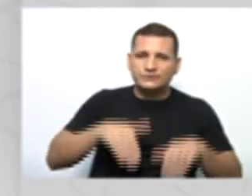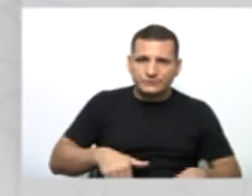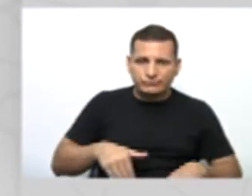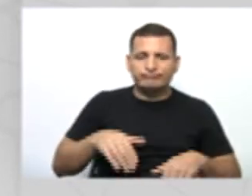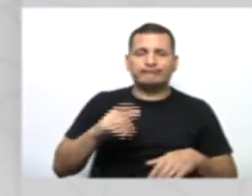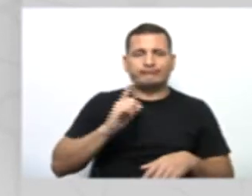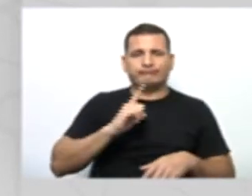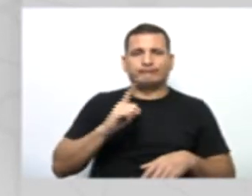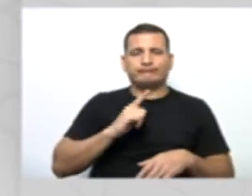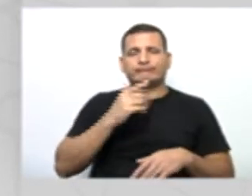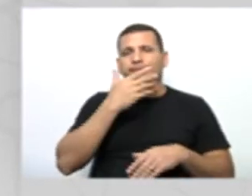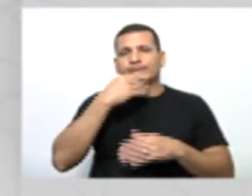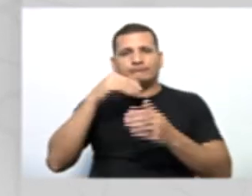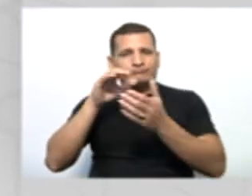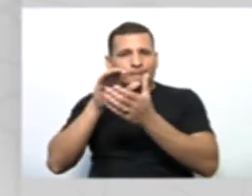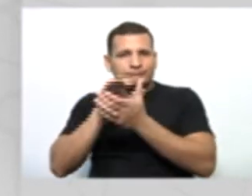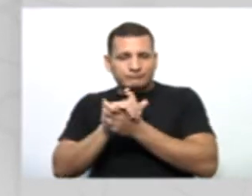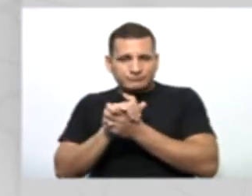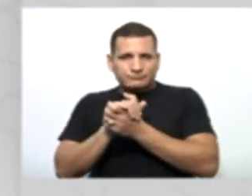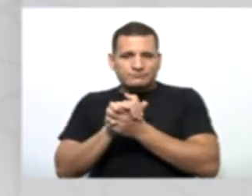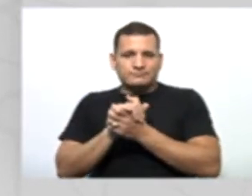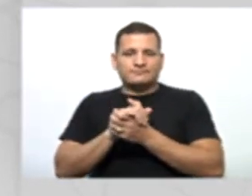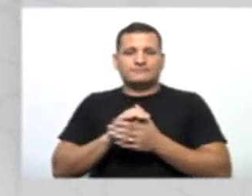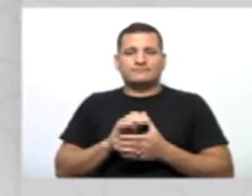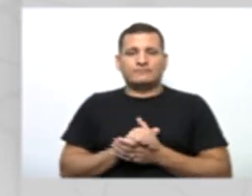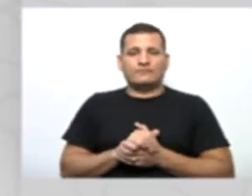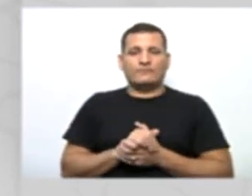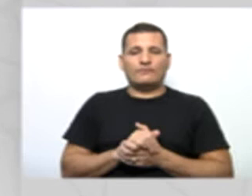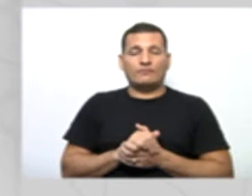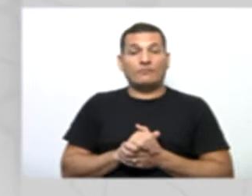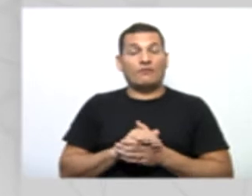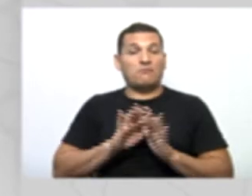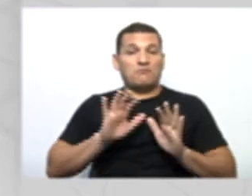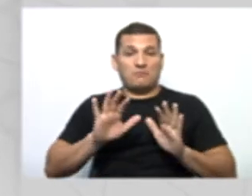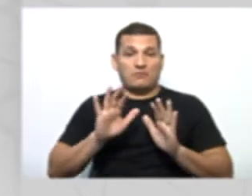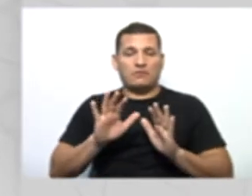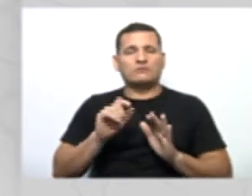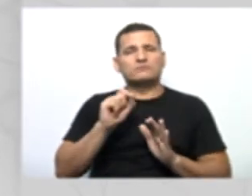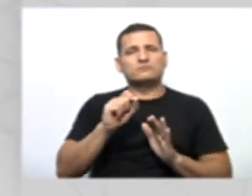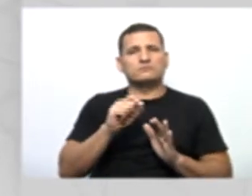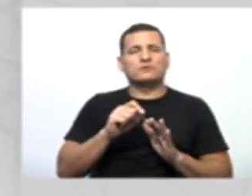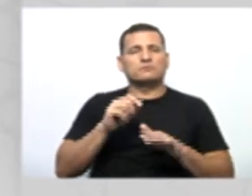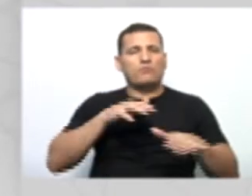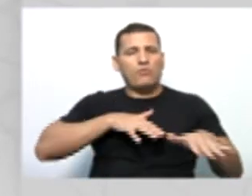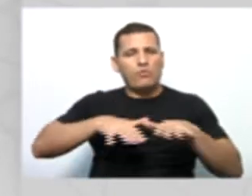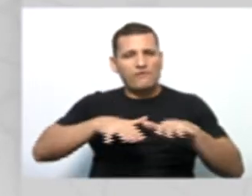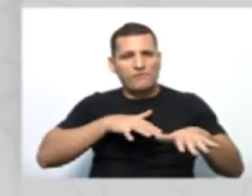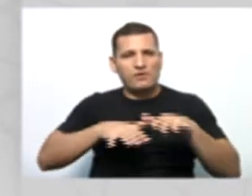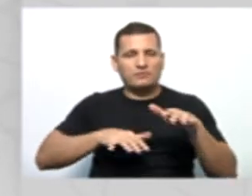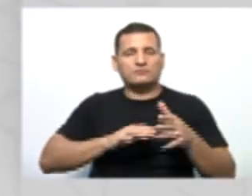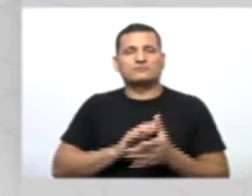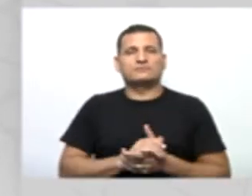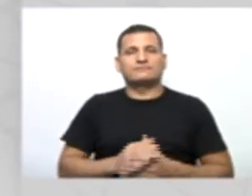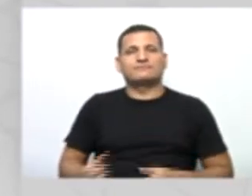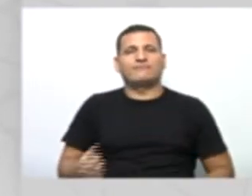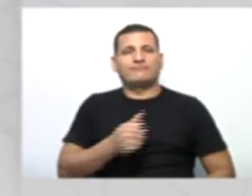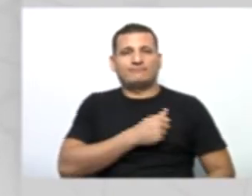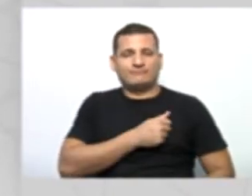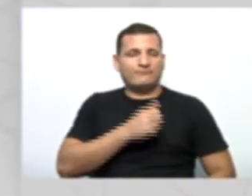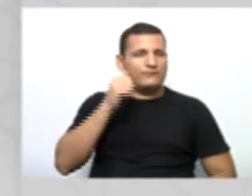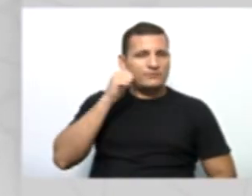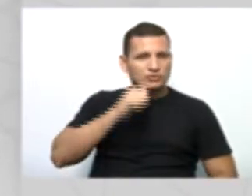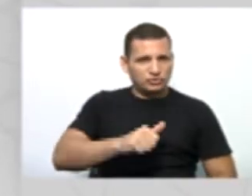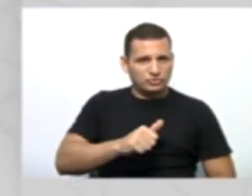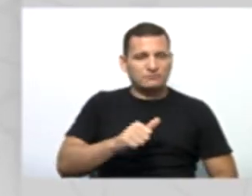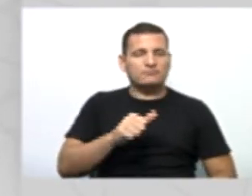né, totalmente vinculadas à família. E a mulher, evidentemente, com os movimentos feministas, na década de 60 e 70,